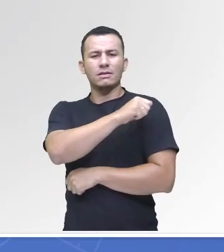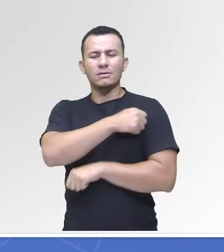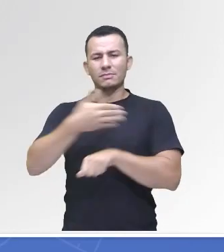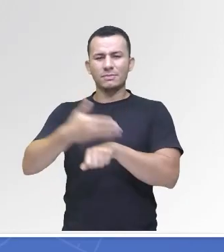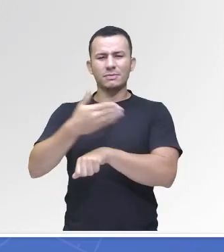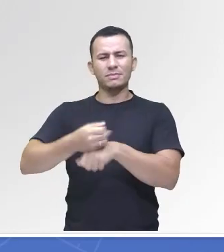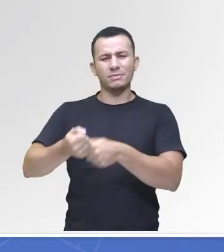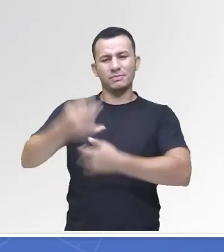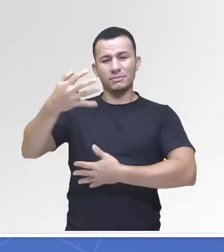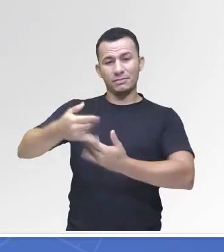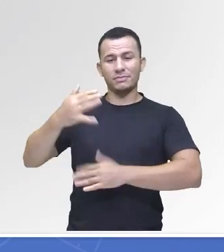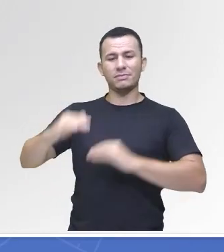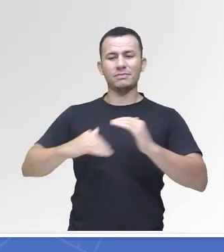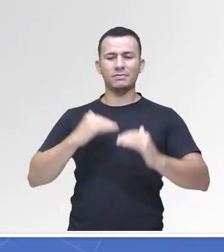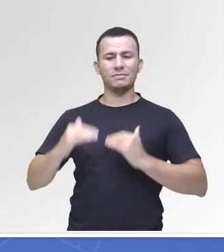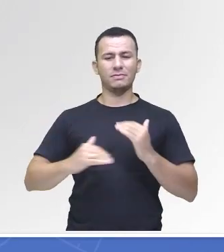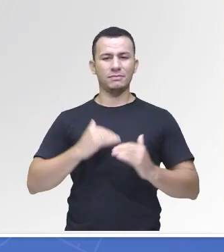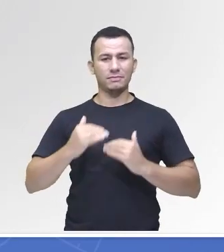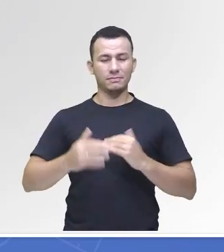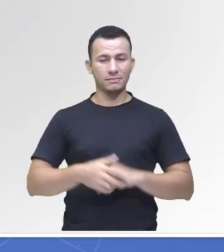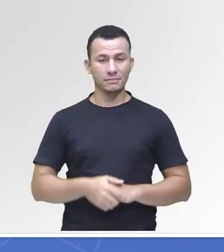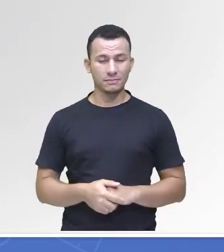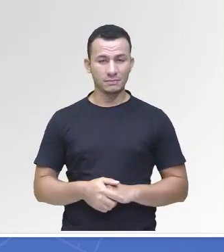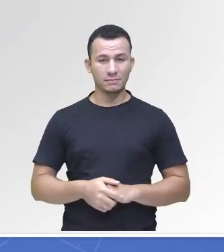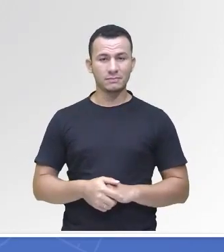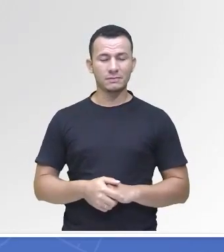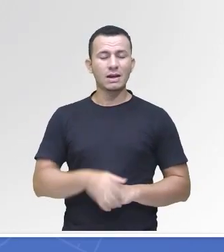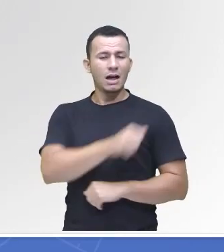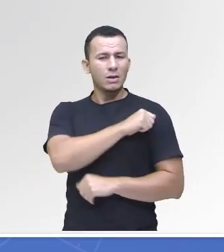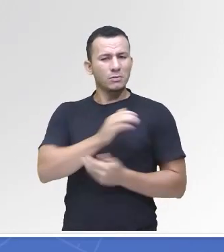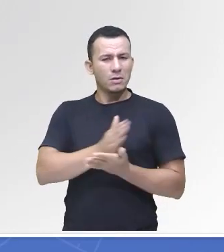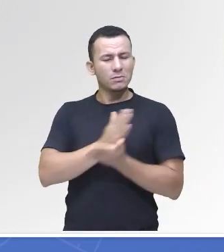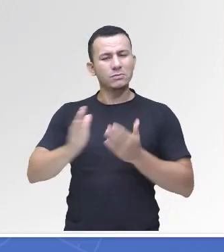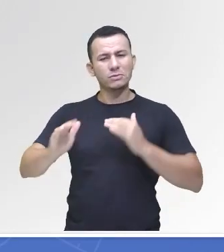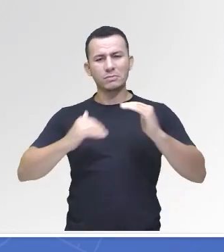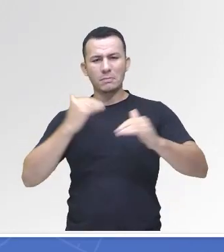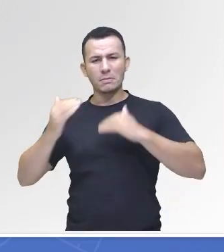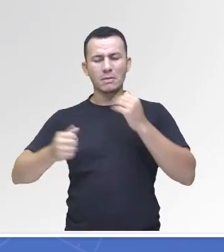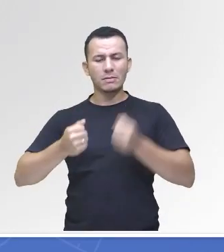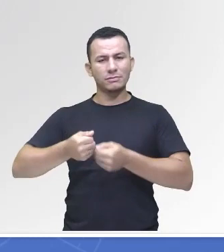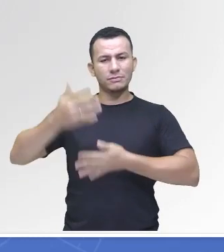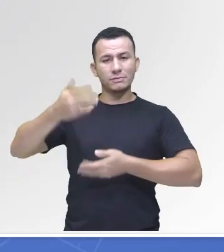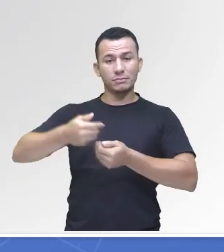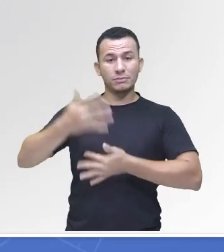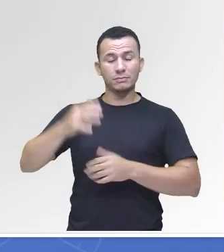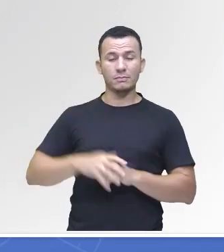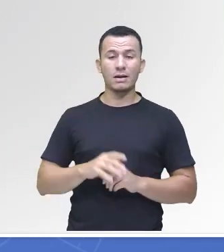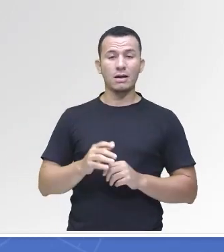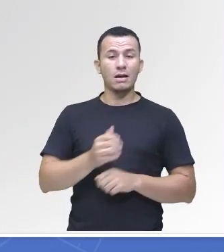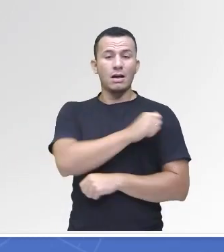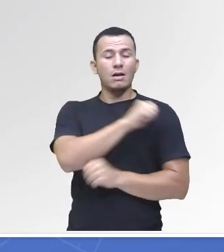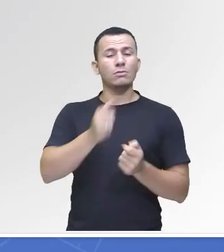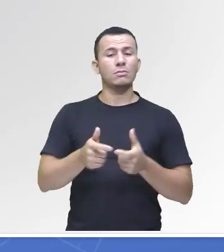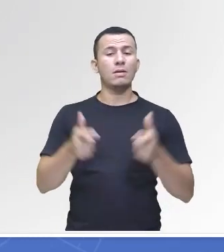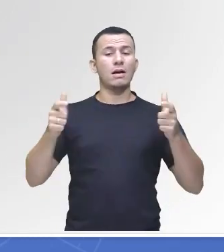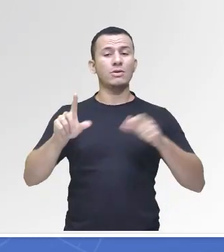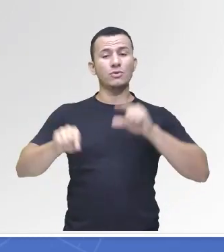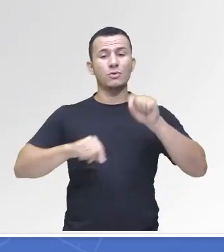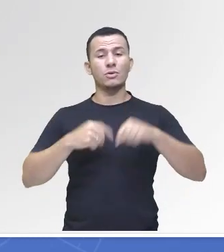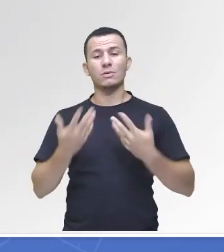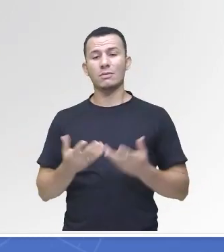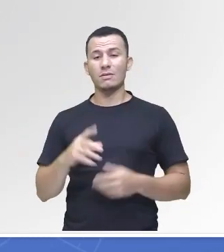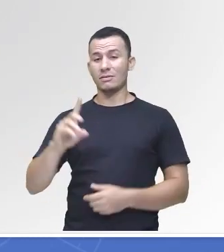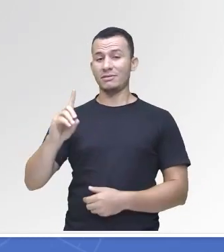nossos alunos. Então, a gente tem aí a participação de alguns alunos, né? Eu observei aqui que a grande maioria marcou a alternativa